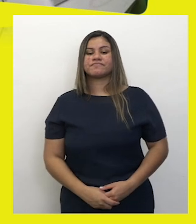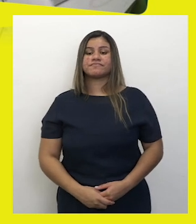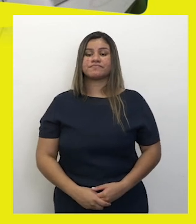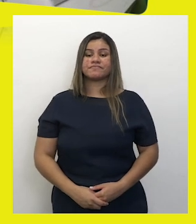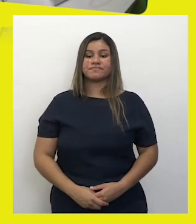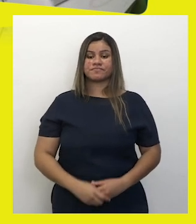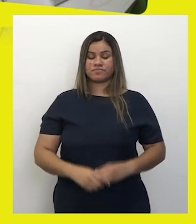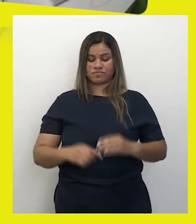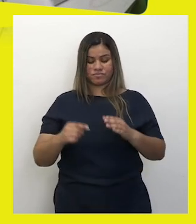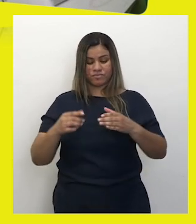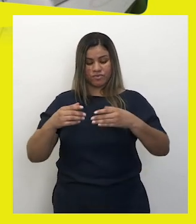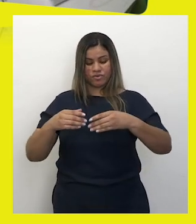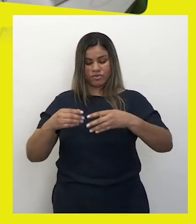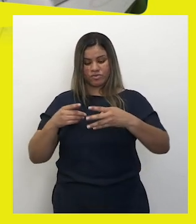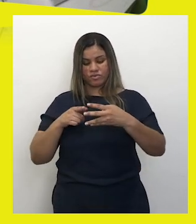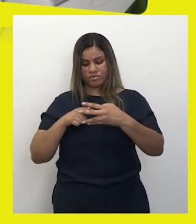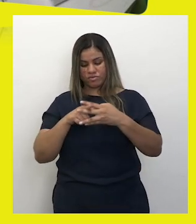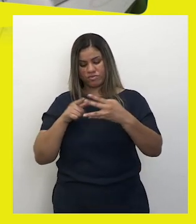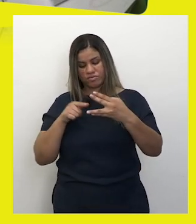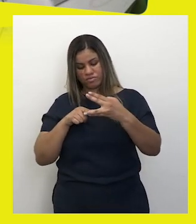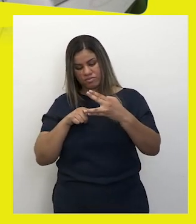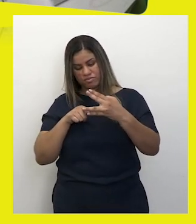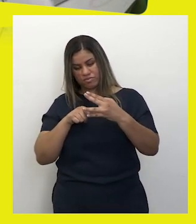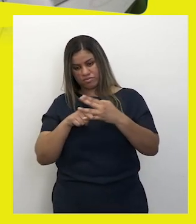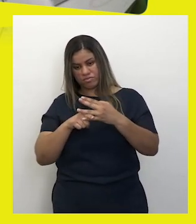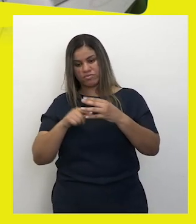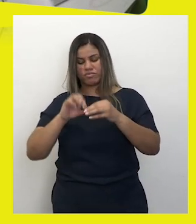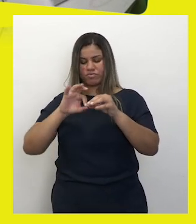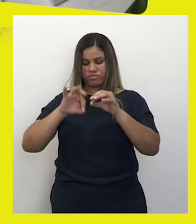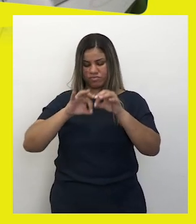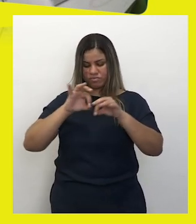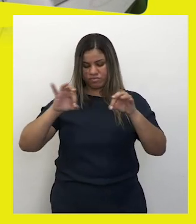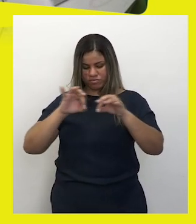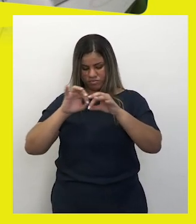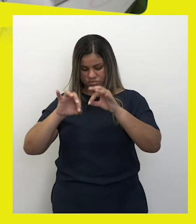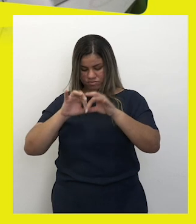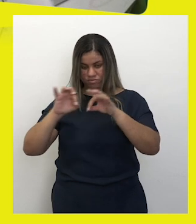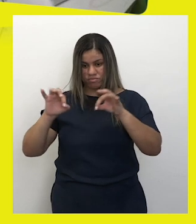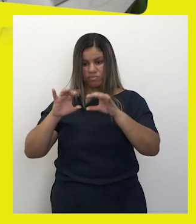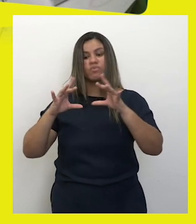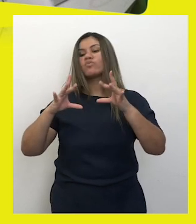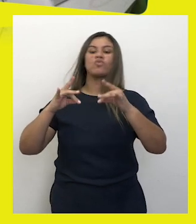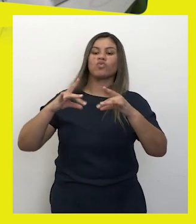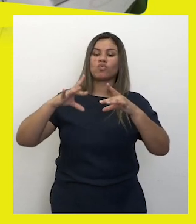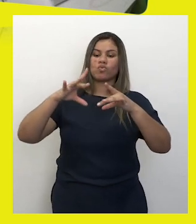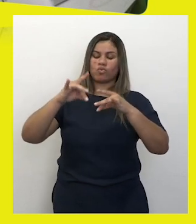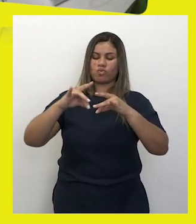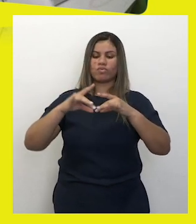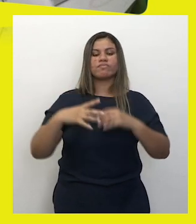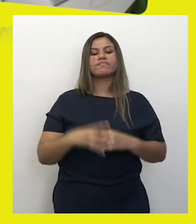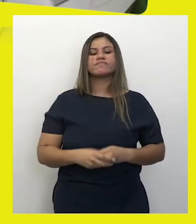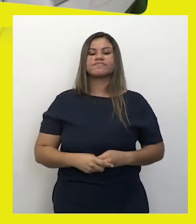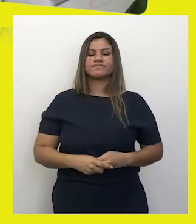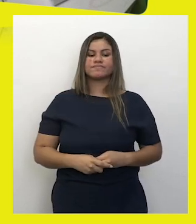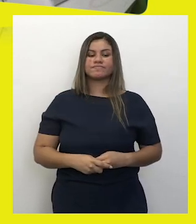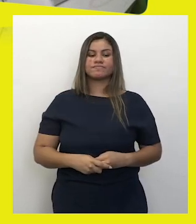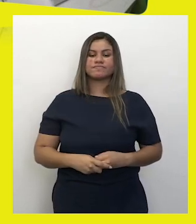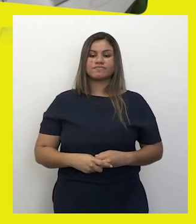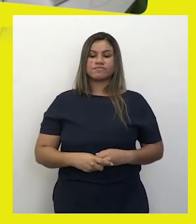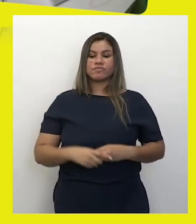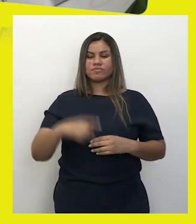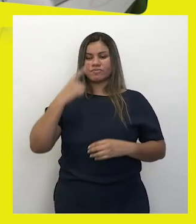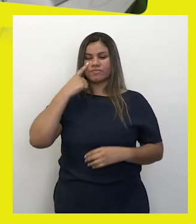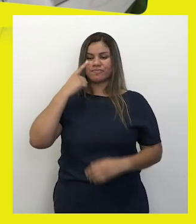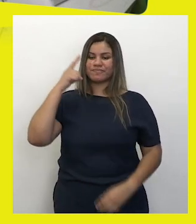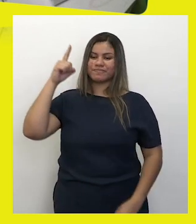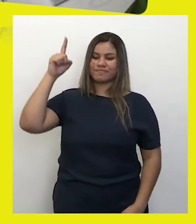da sacolinha, cole pedaços da mesma fita utilizada para as alças do lado de dentro da caixinha, no ponto em que